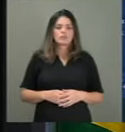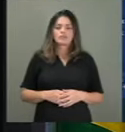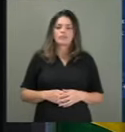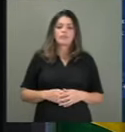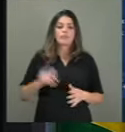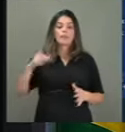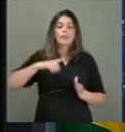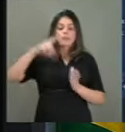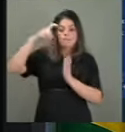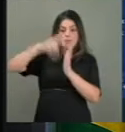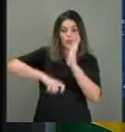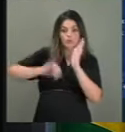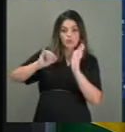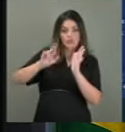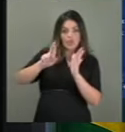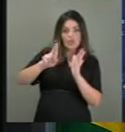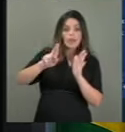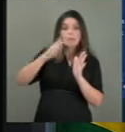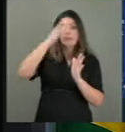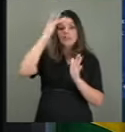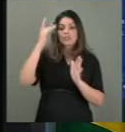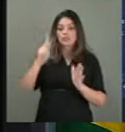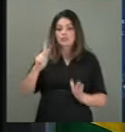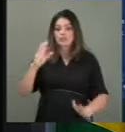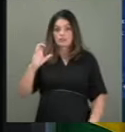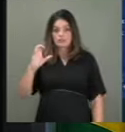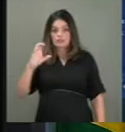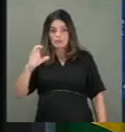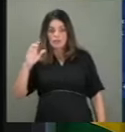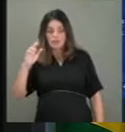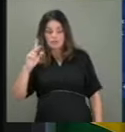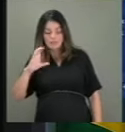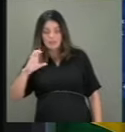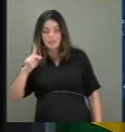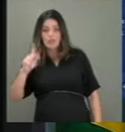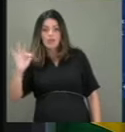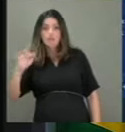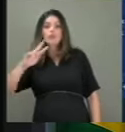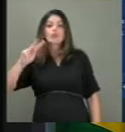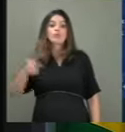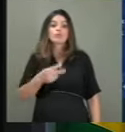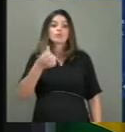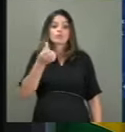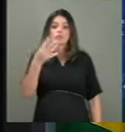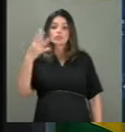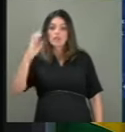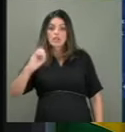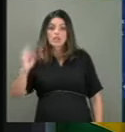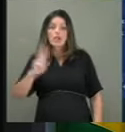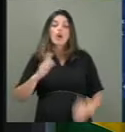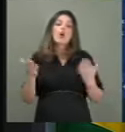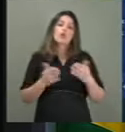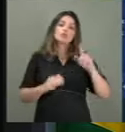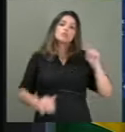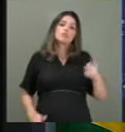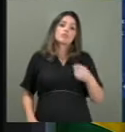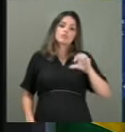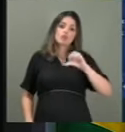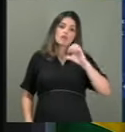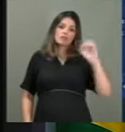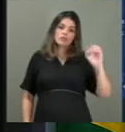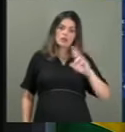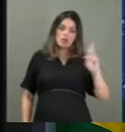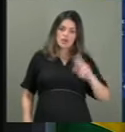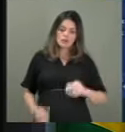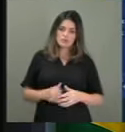isenção de Imposto de Renda pessoa física passou a ser de 2.640 hoje é de 1900